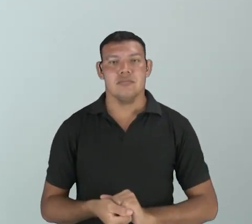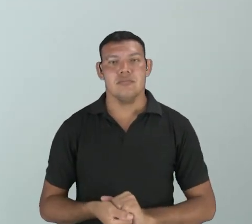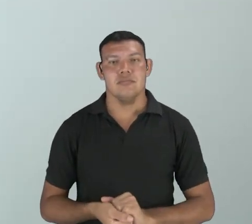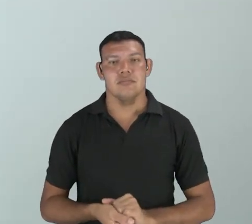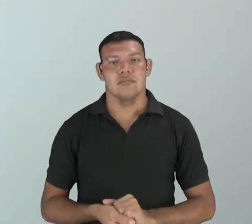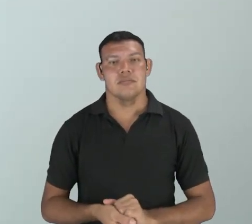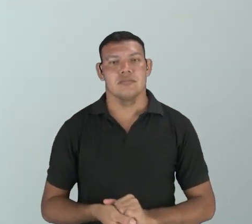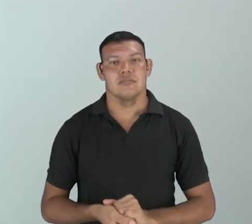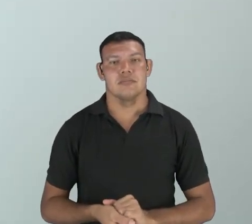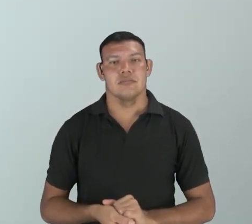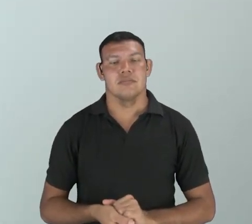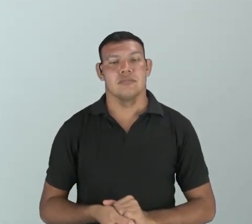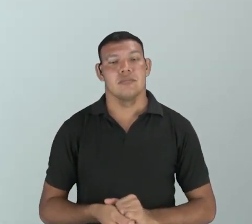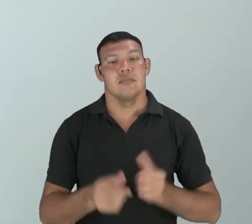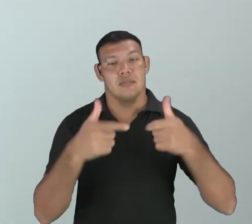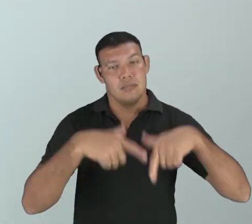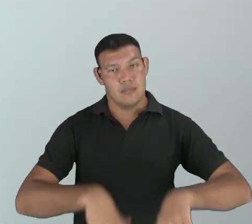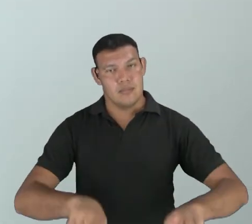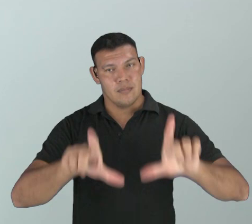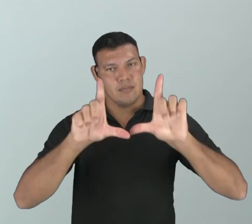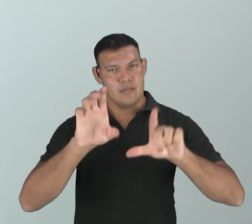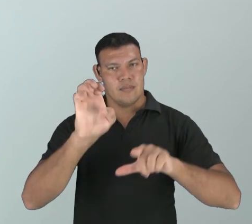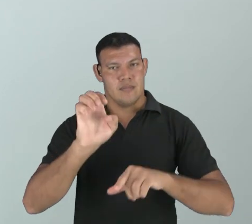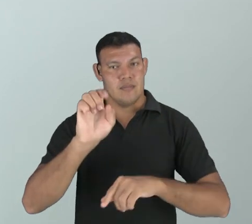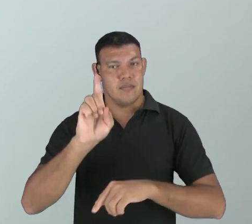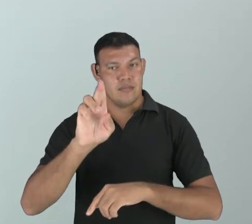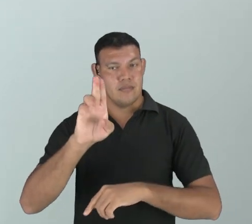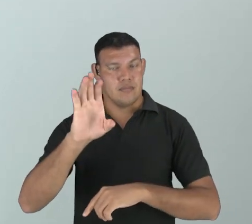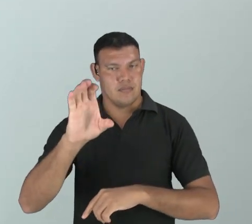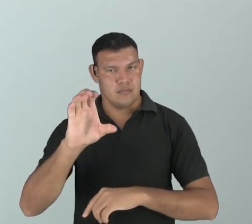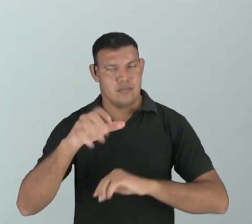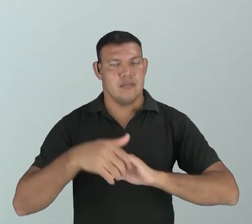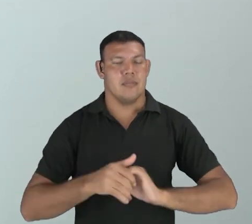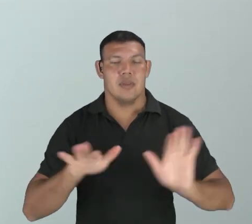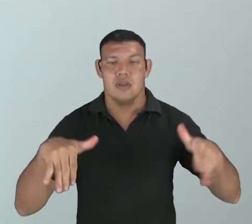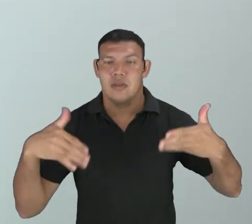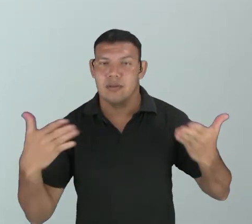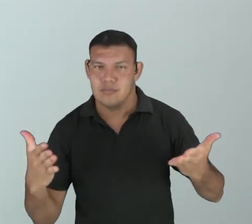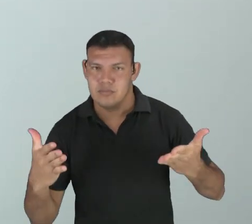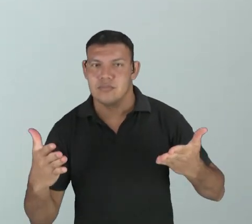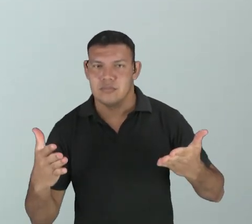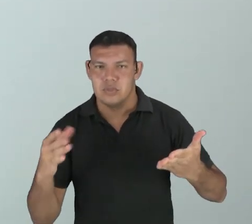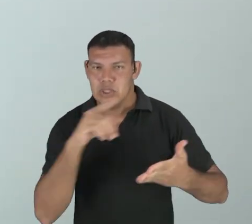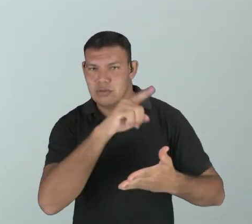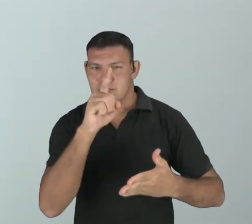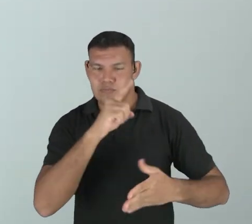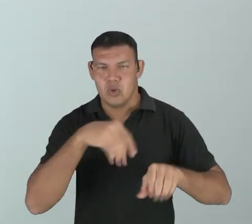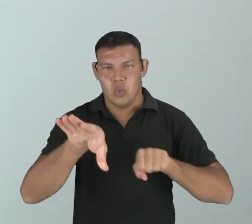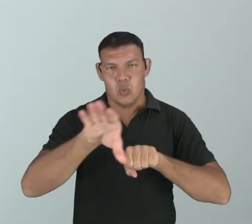Acesse também a nossa plataforma Eduque e com isso você vai ter aí, né, um